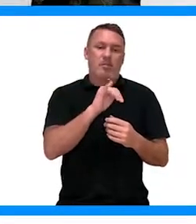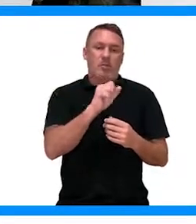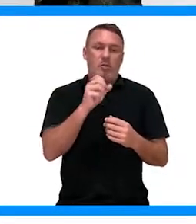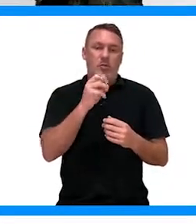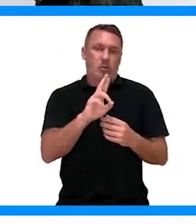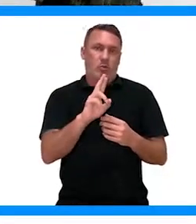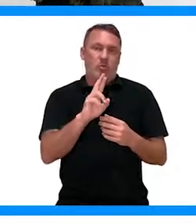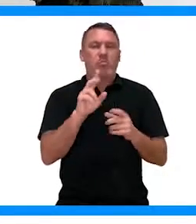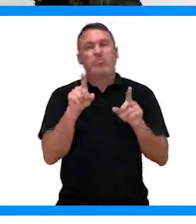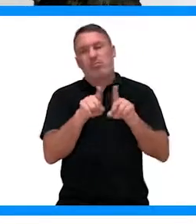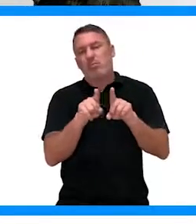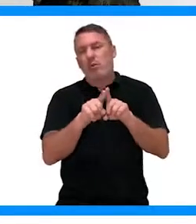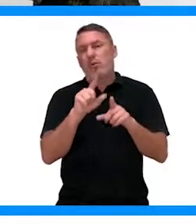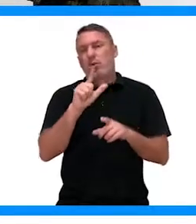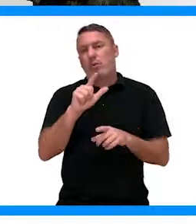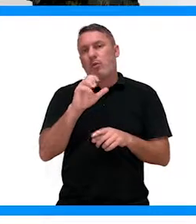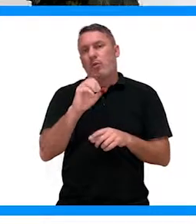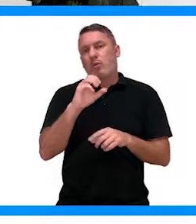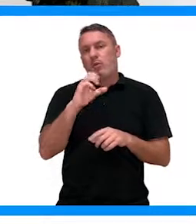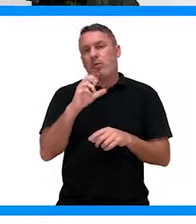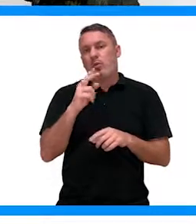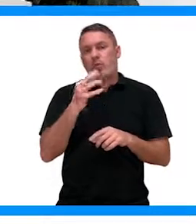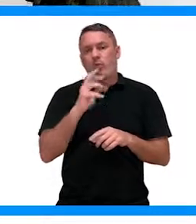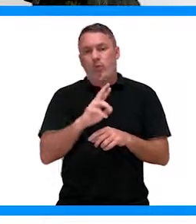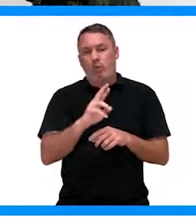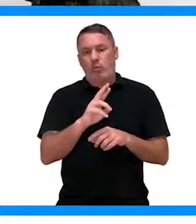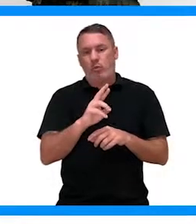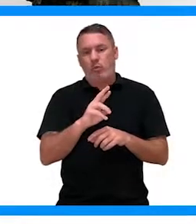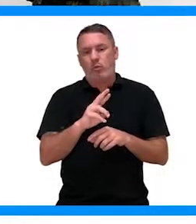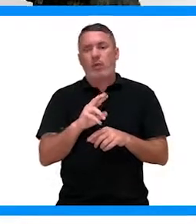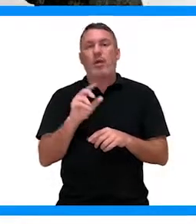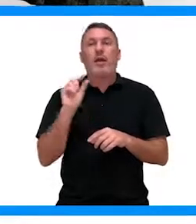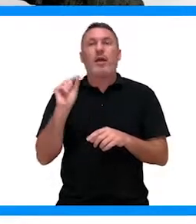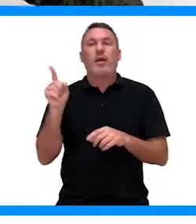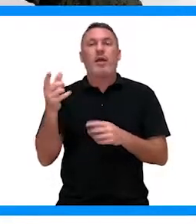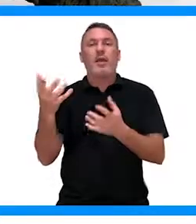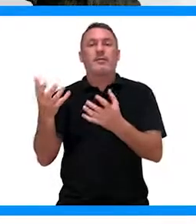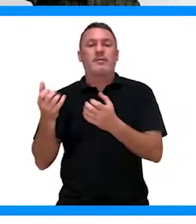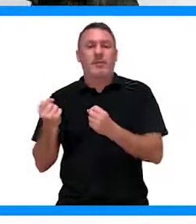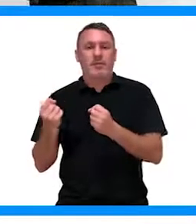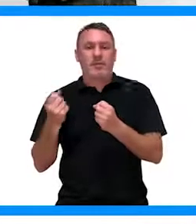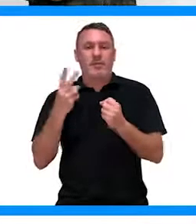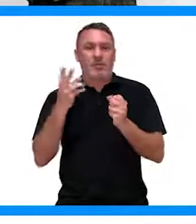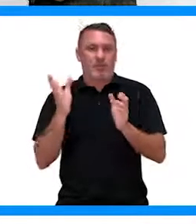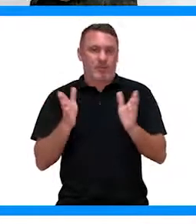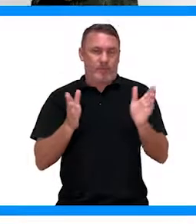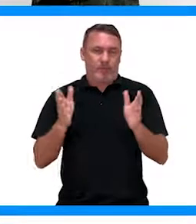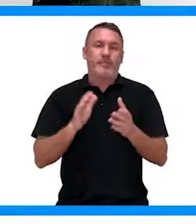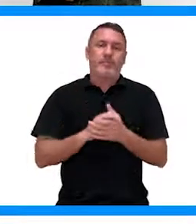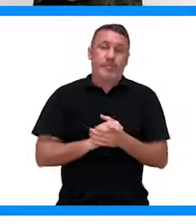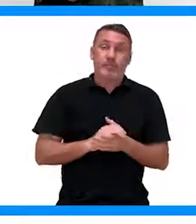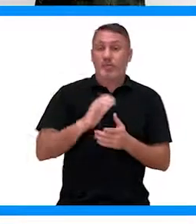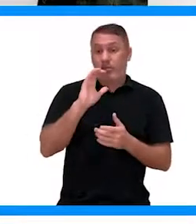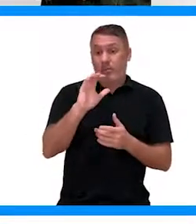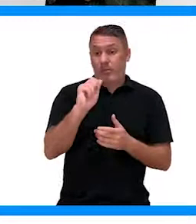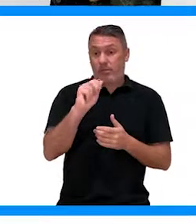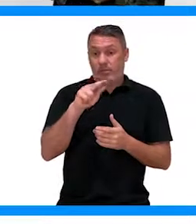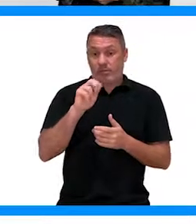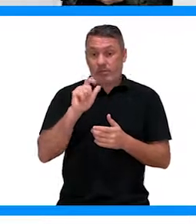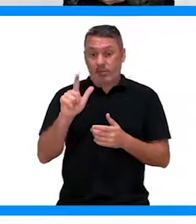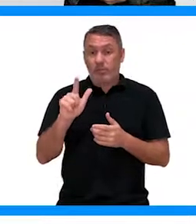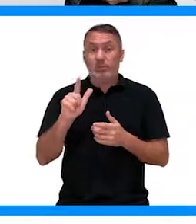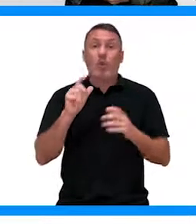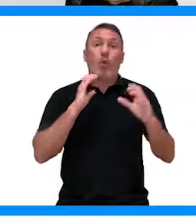Ele é chamado de locutor ou remetente, né? E receptor, então é aquele que destina. Então vamos lá. O